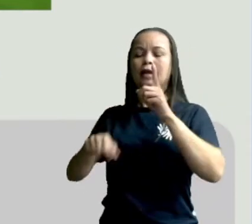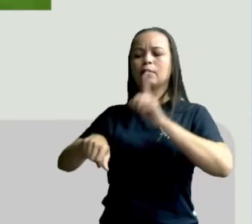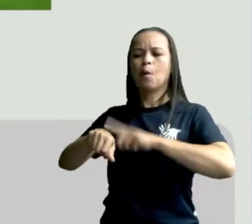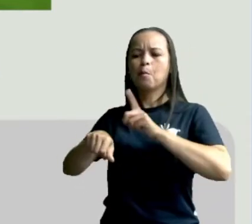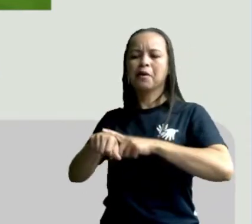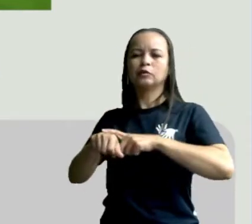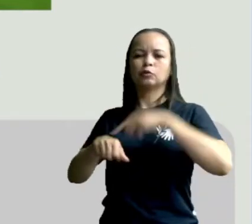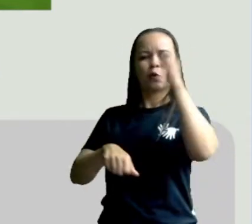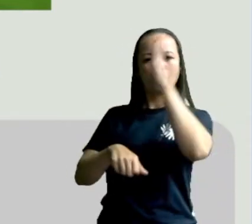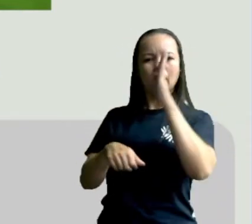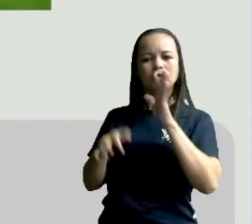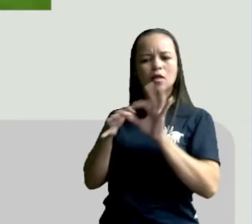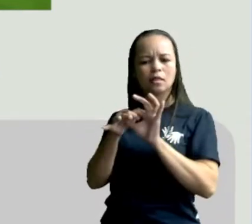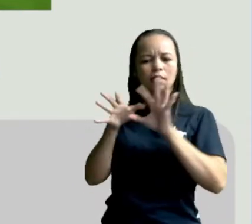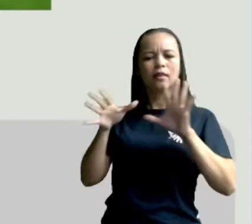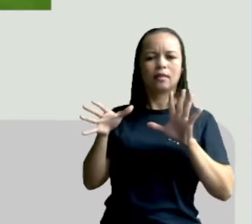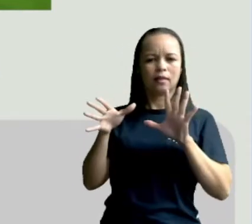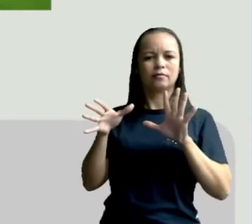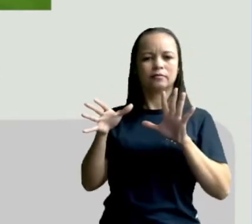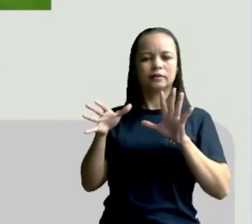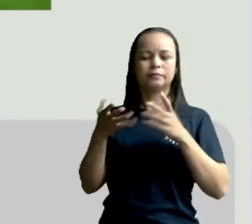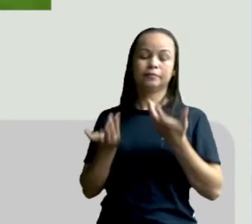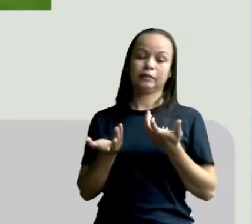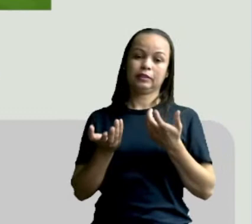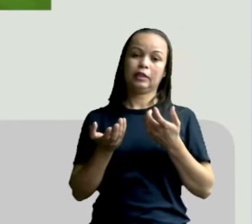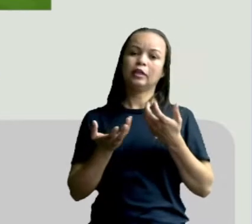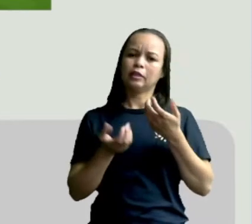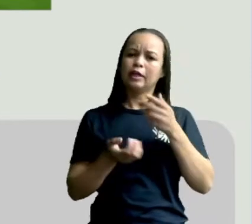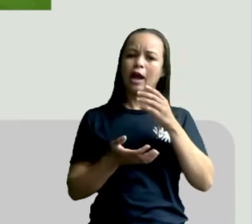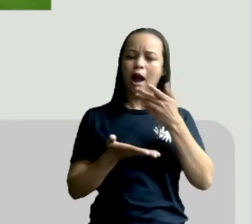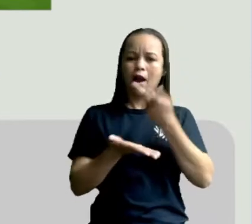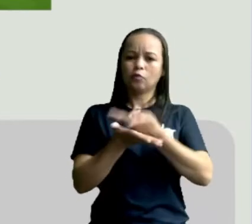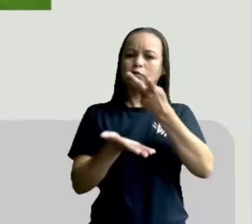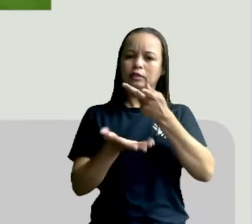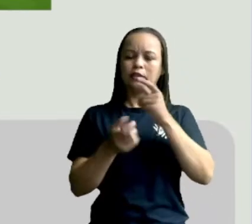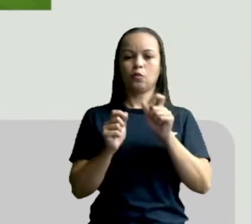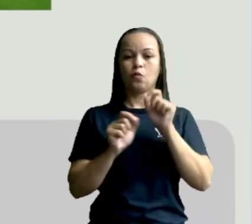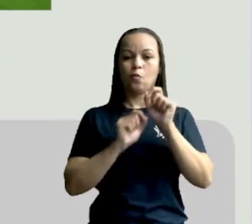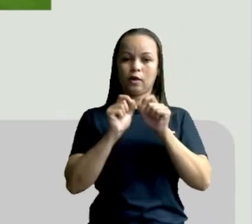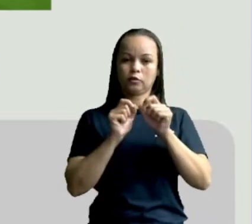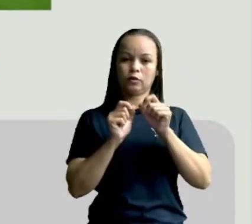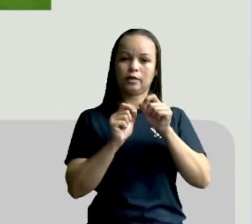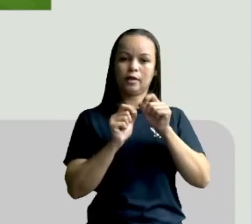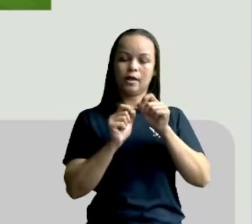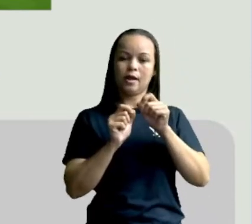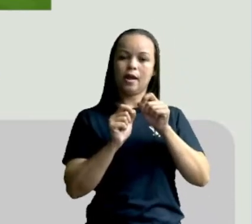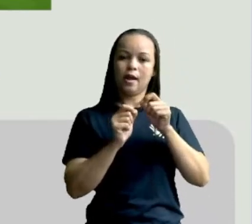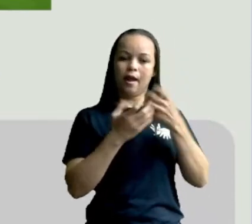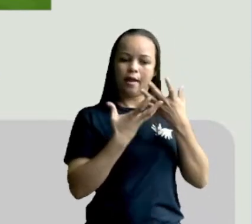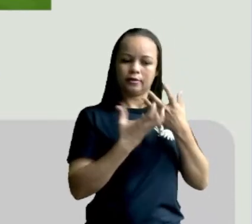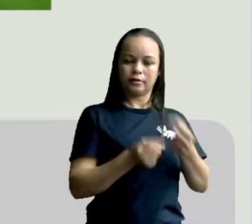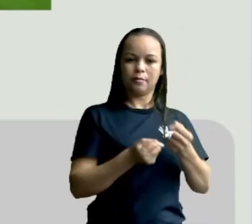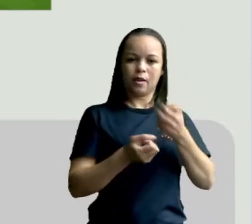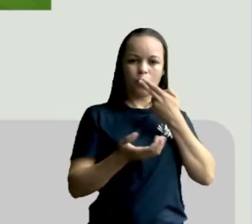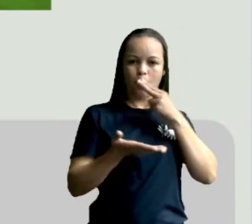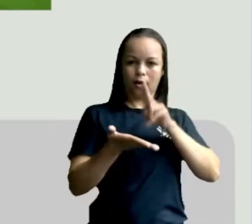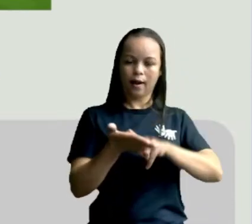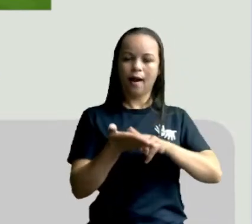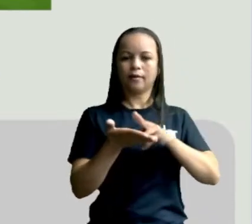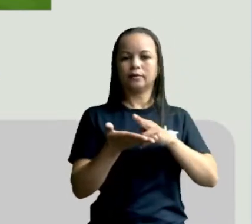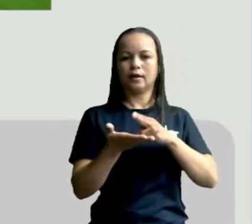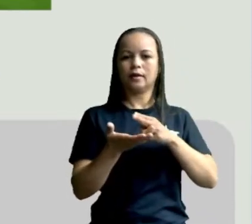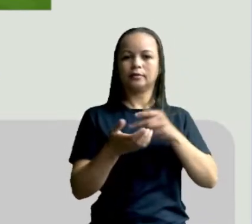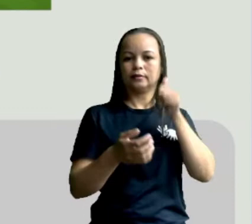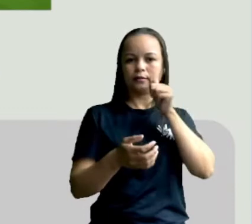foi assim que aconteceu. Quando ele recebeu a carta de Leopoldina, ele declarou às margens do